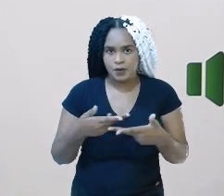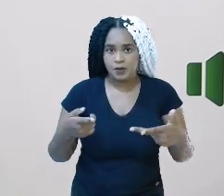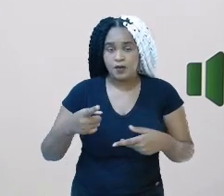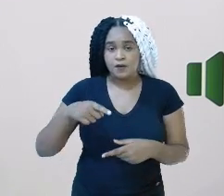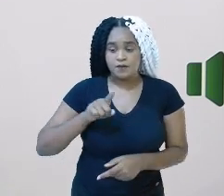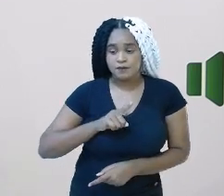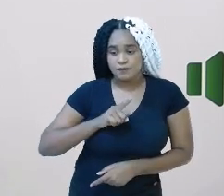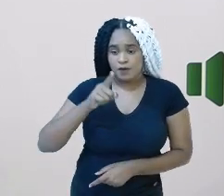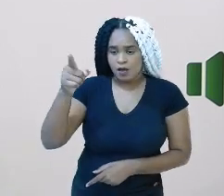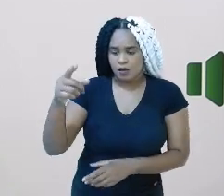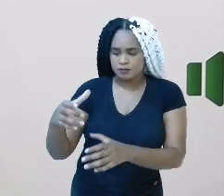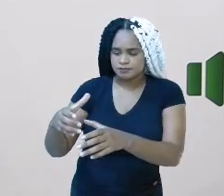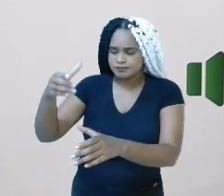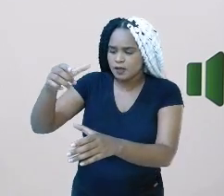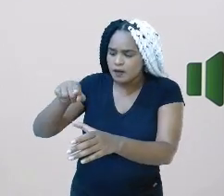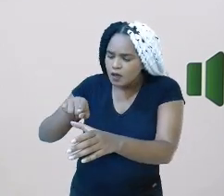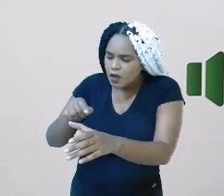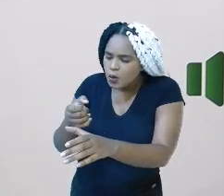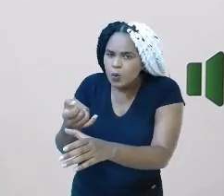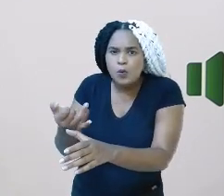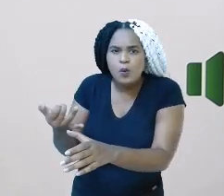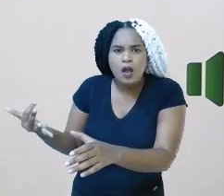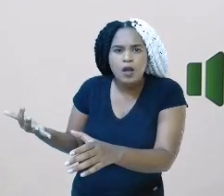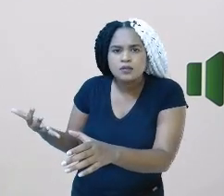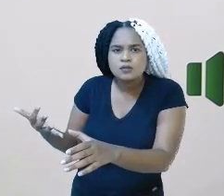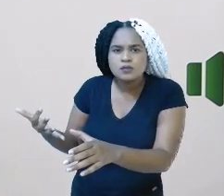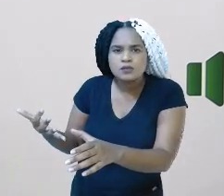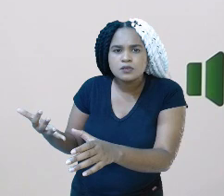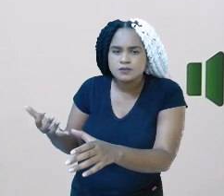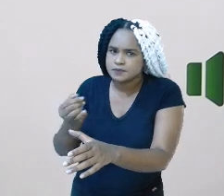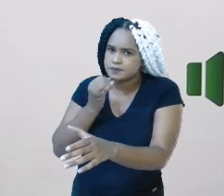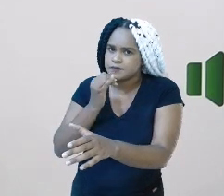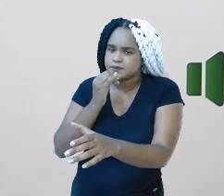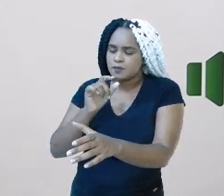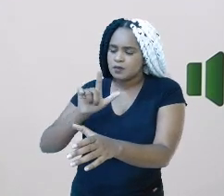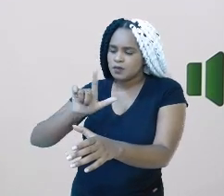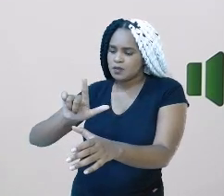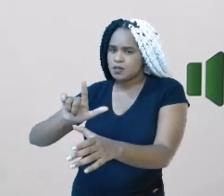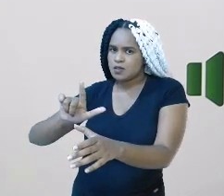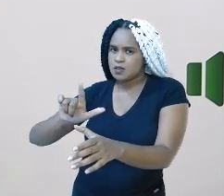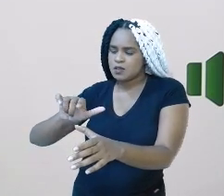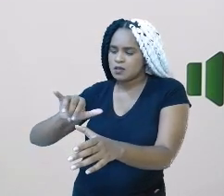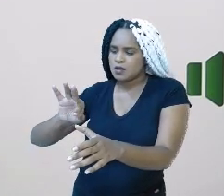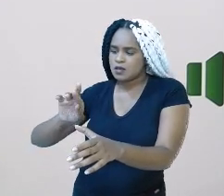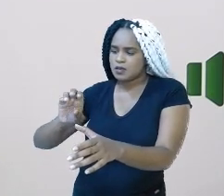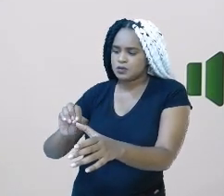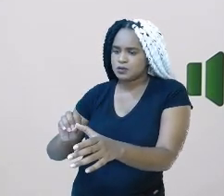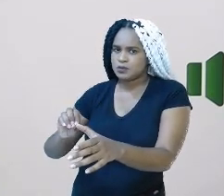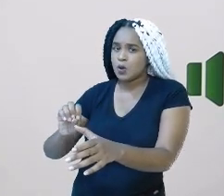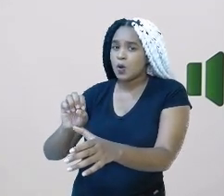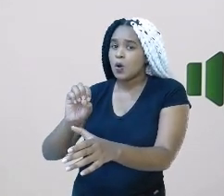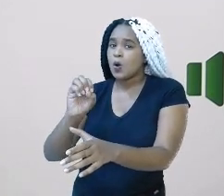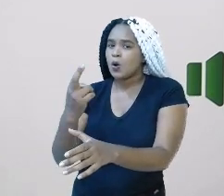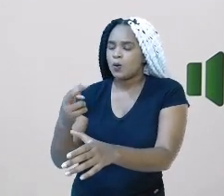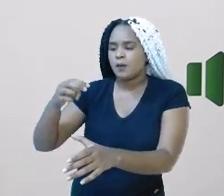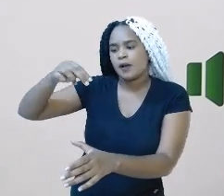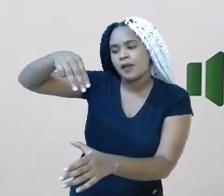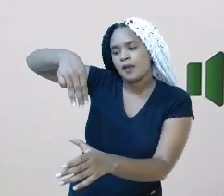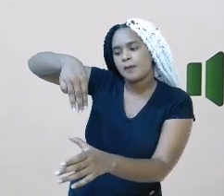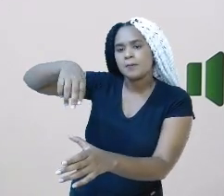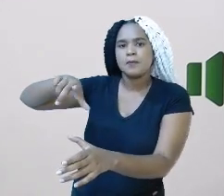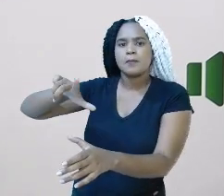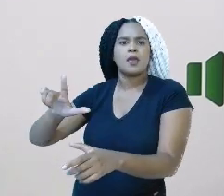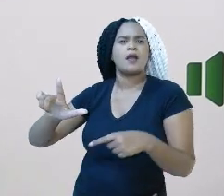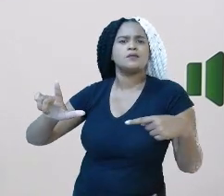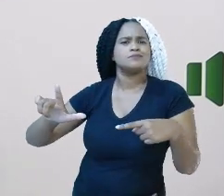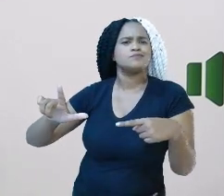capacidade dele. Em que unidade ele está? Ele pode estar em litro, pode estar em mililitro. Isso